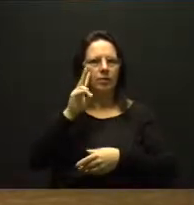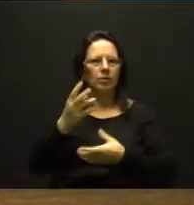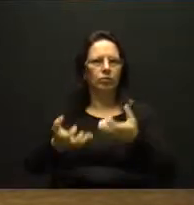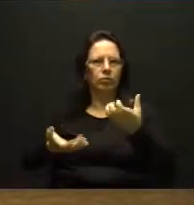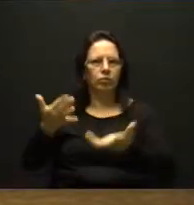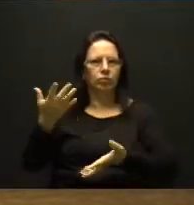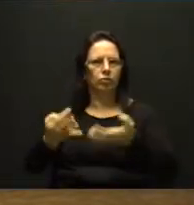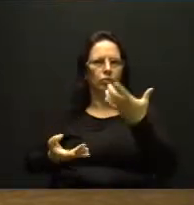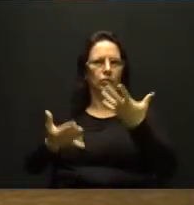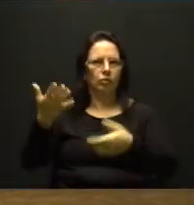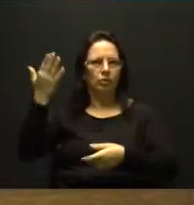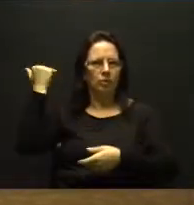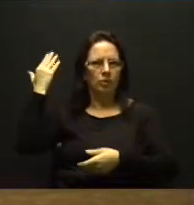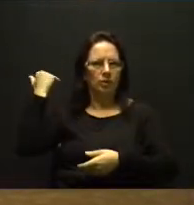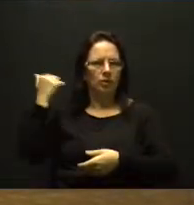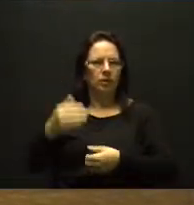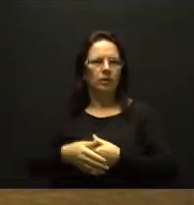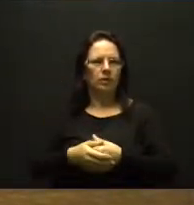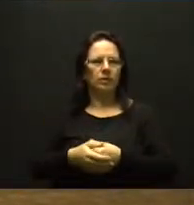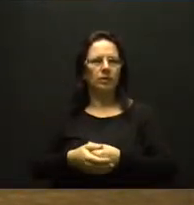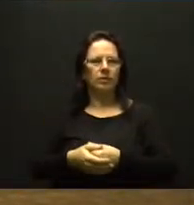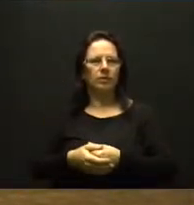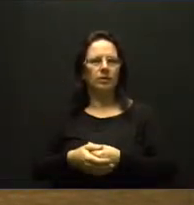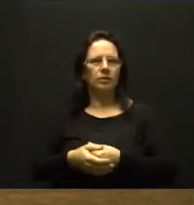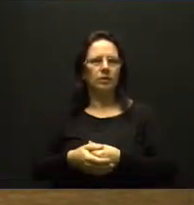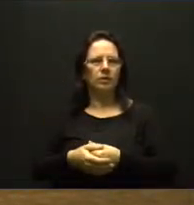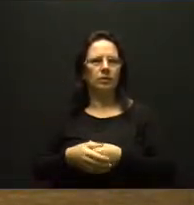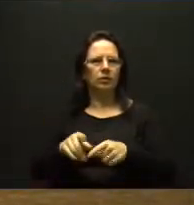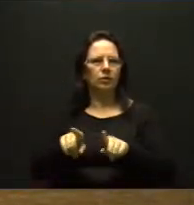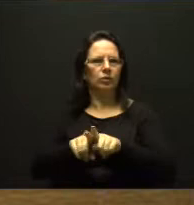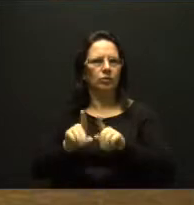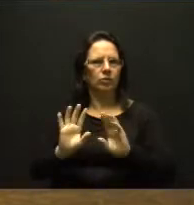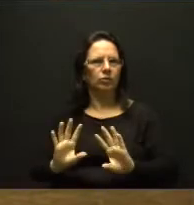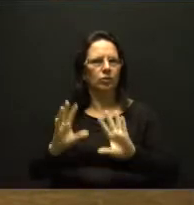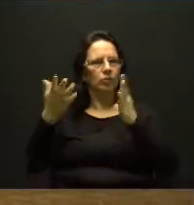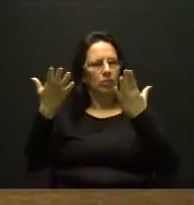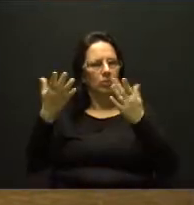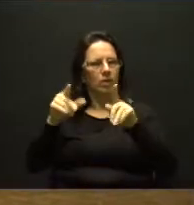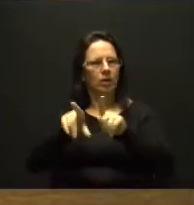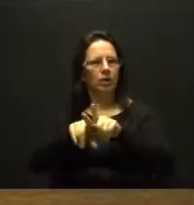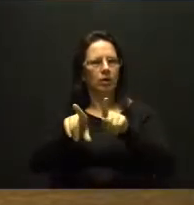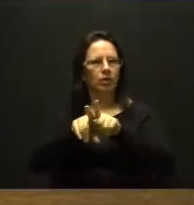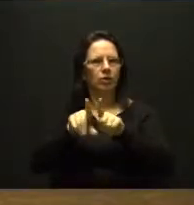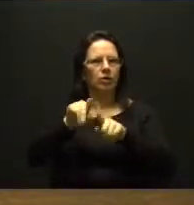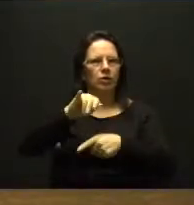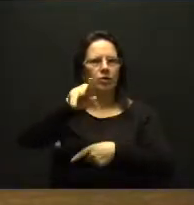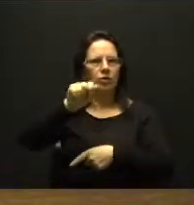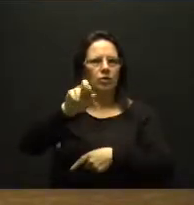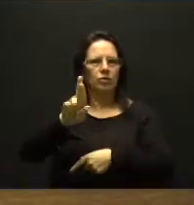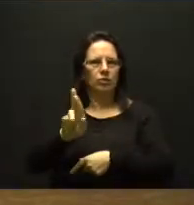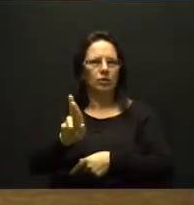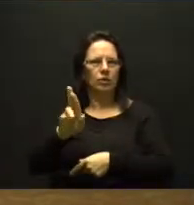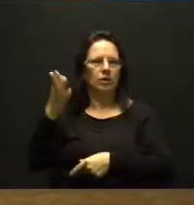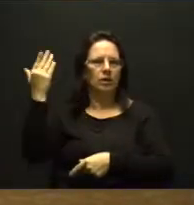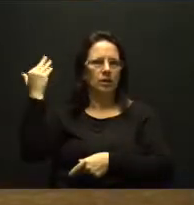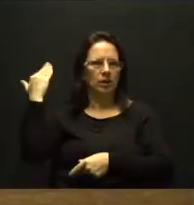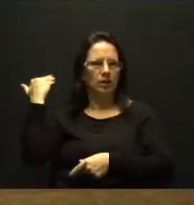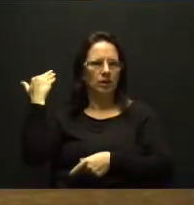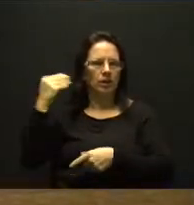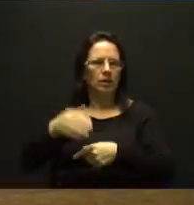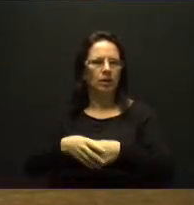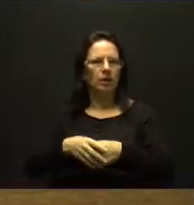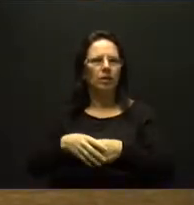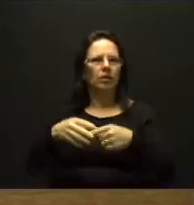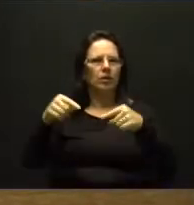ultracargo foram aqui homenageadas através do vereador jair naquela época é mas também